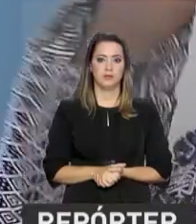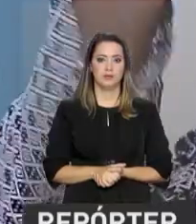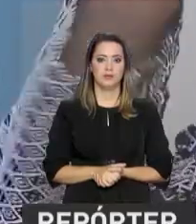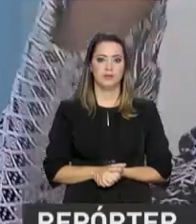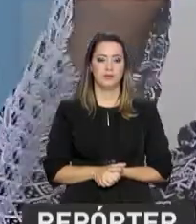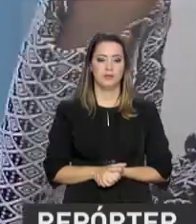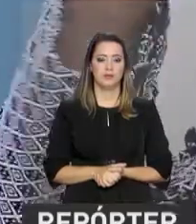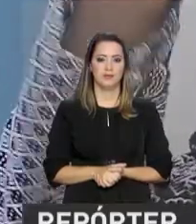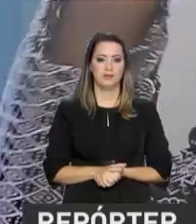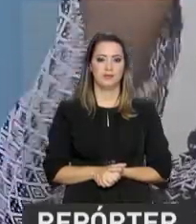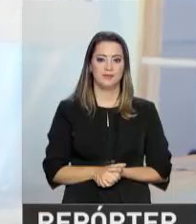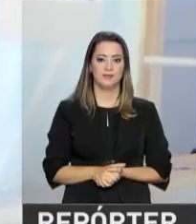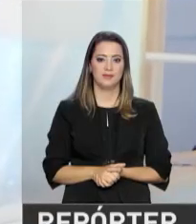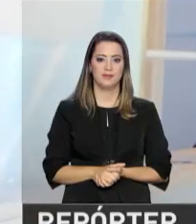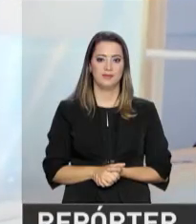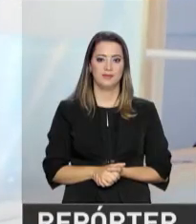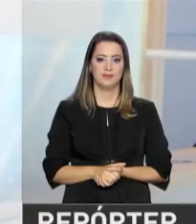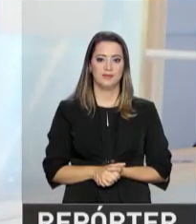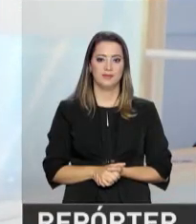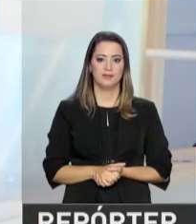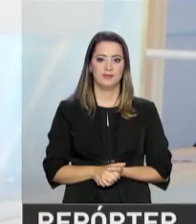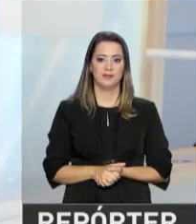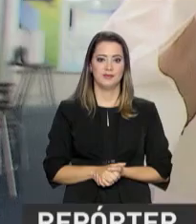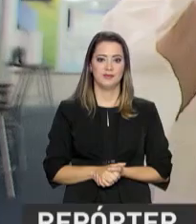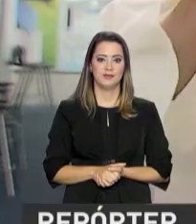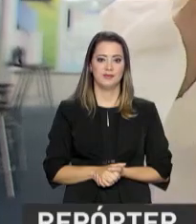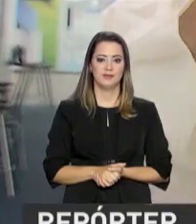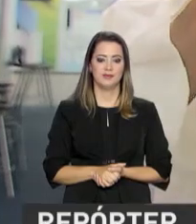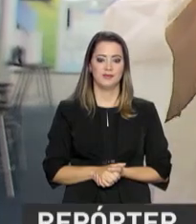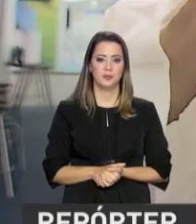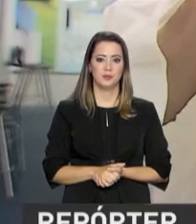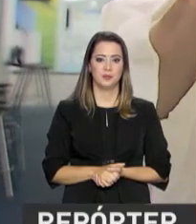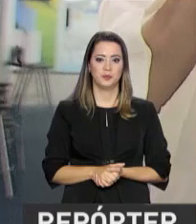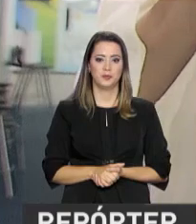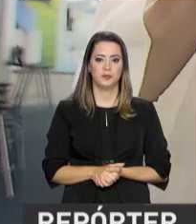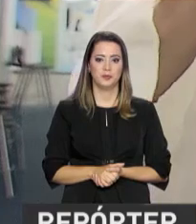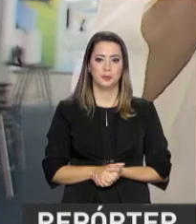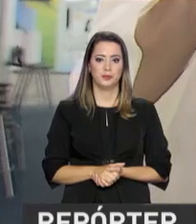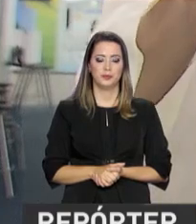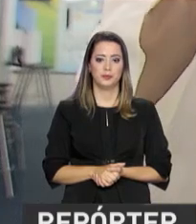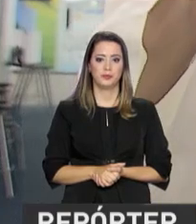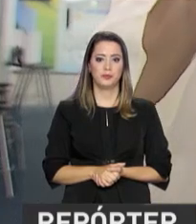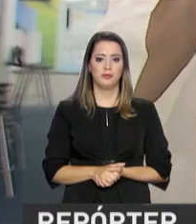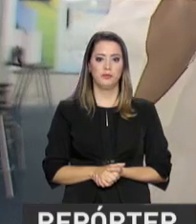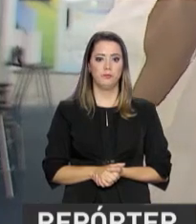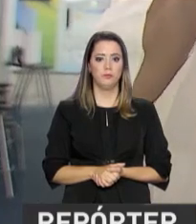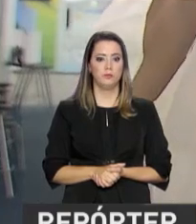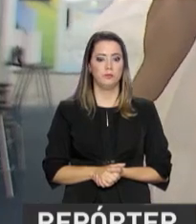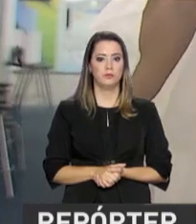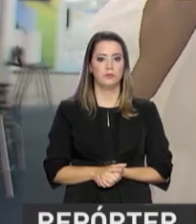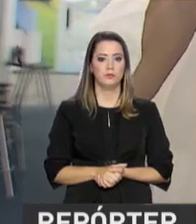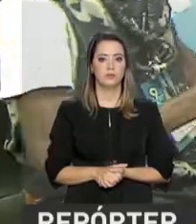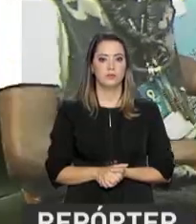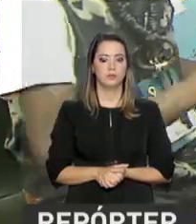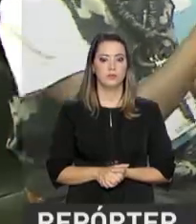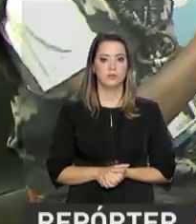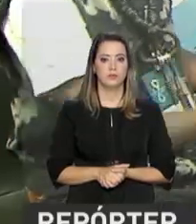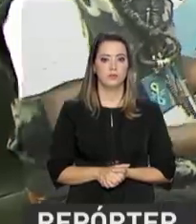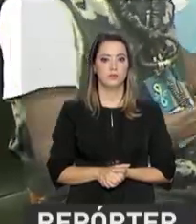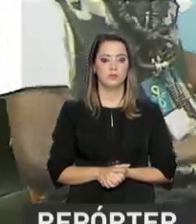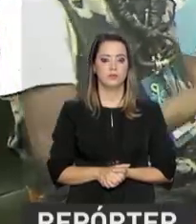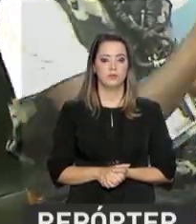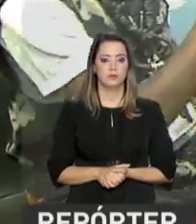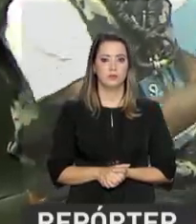brasileiro aliás até a próxima eurocopa devo tocar pra me levantei